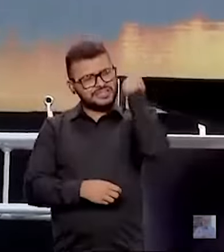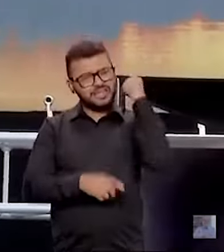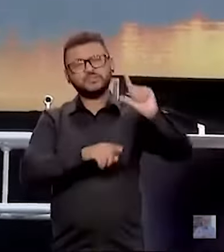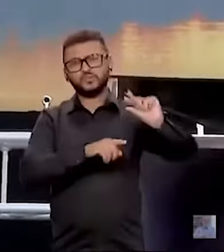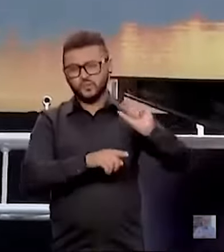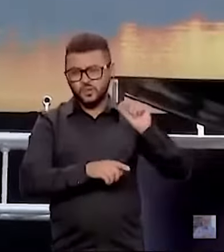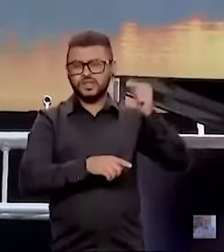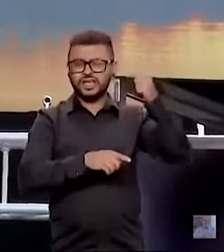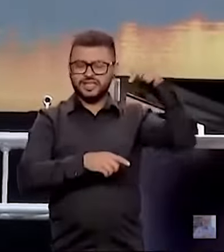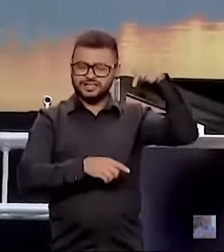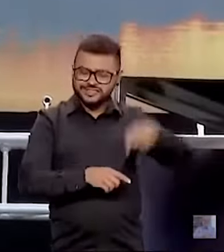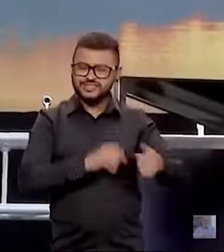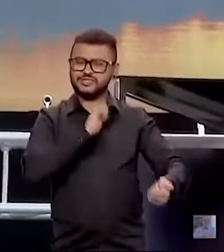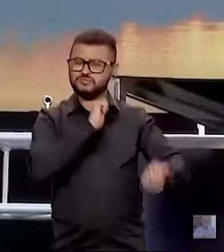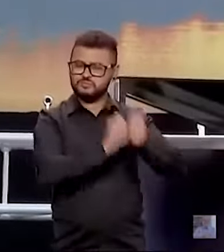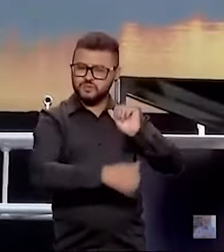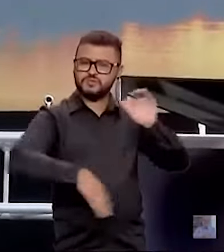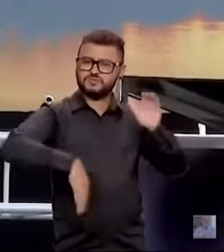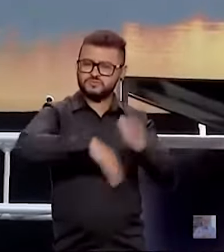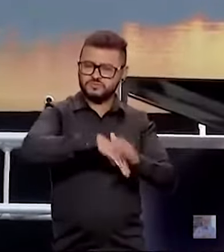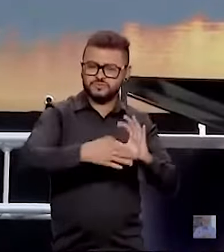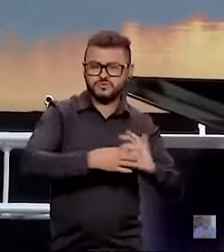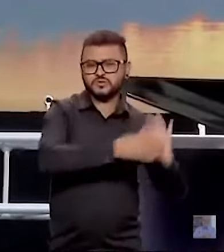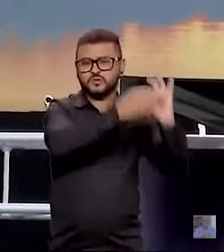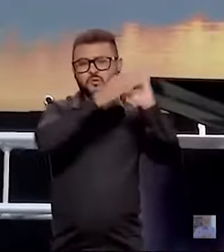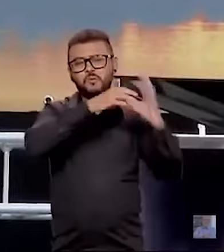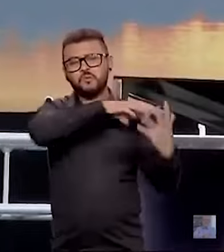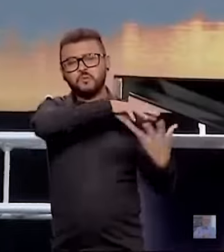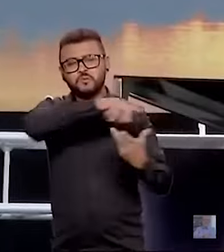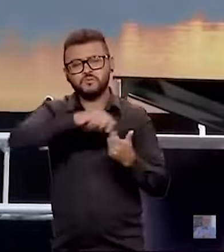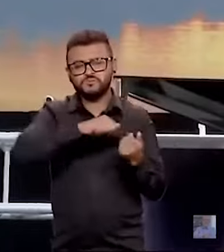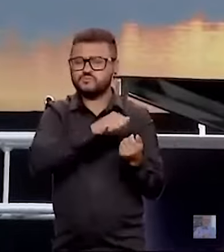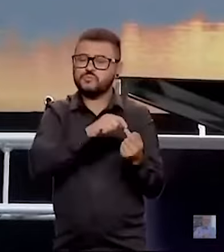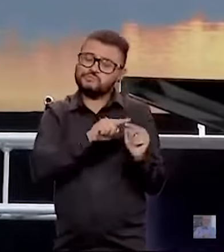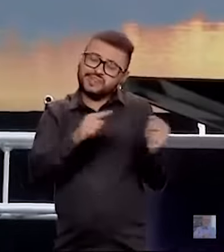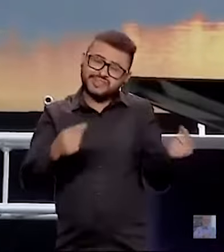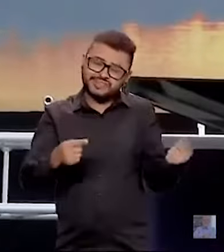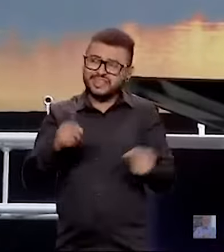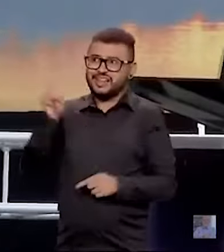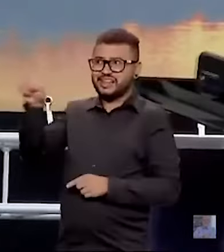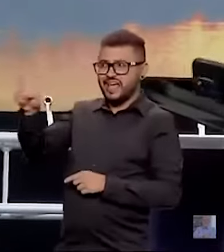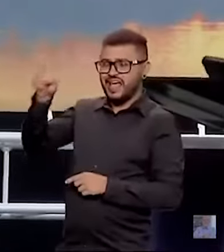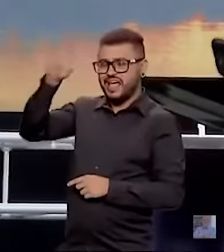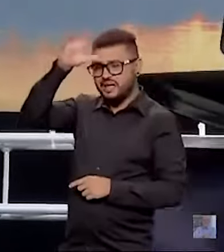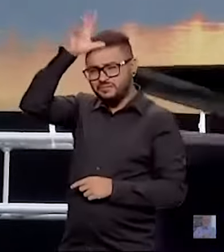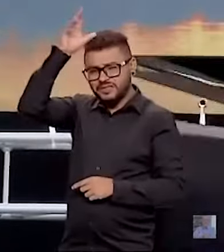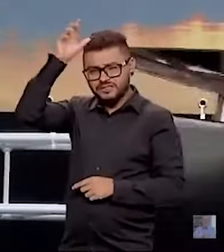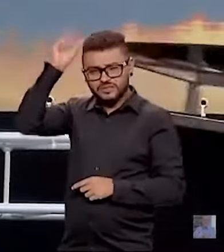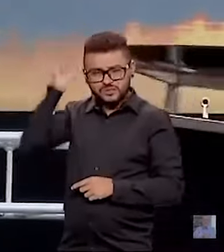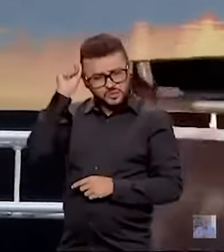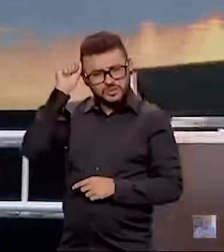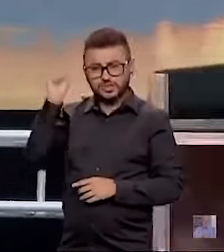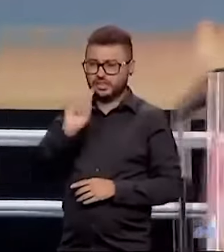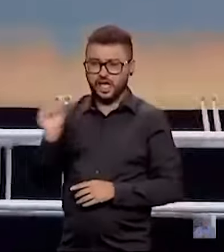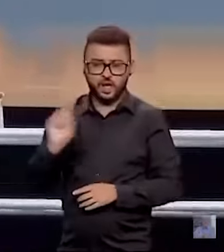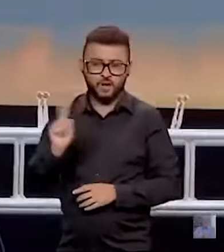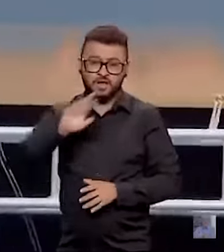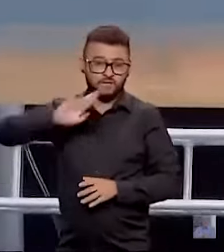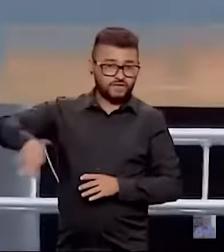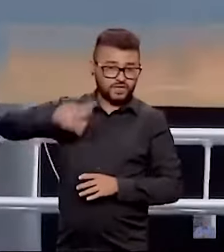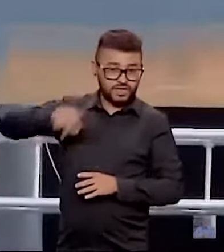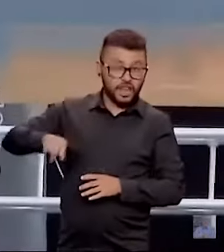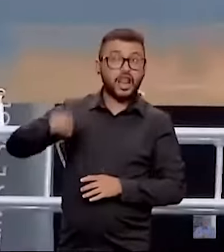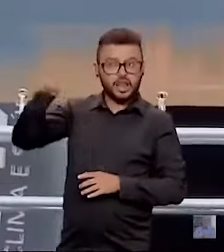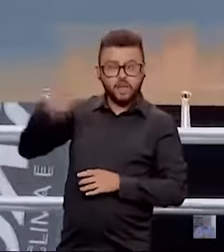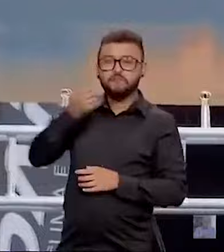sido escolhido para ser sede da Copa do Mundo e não o estado do Amazonas. Não